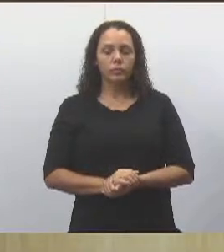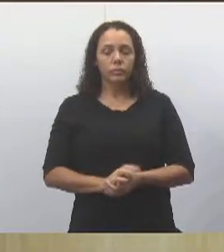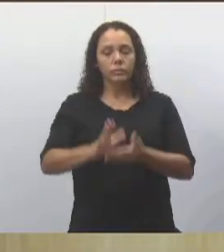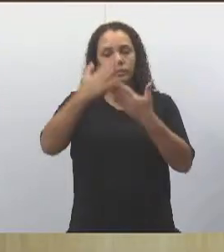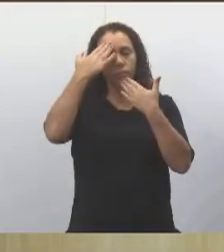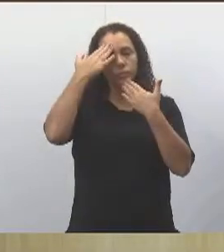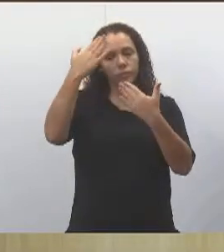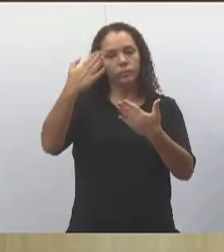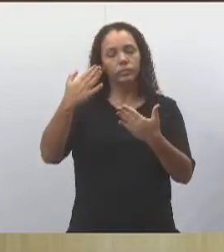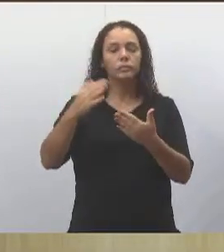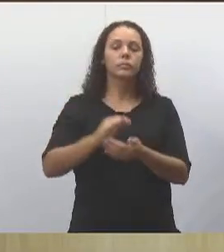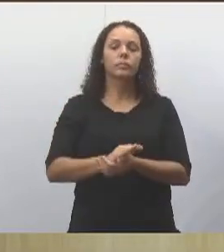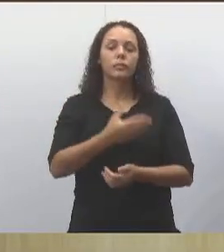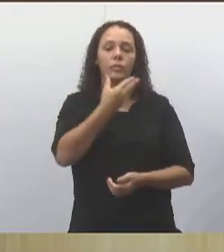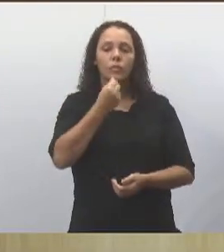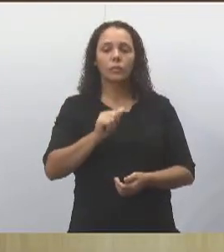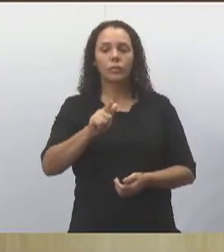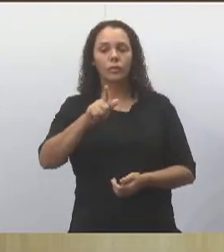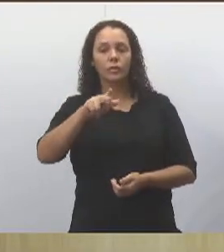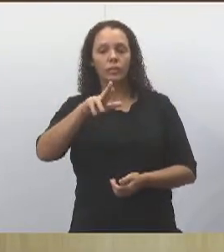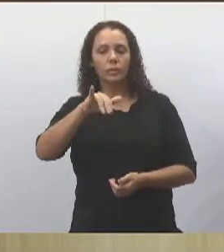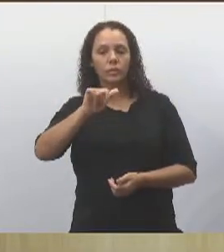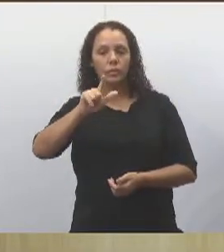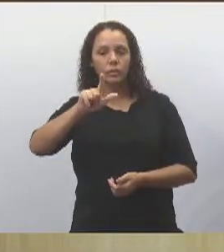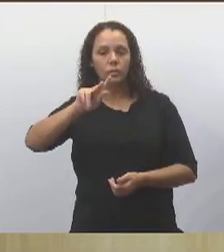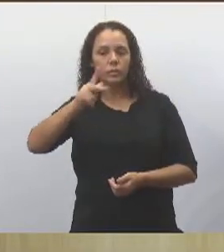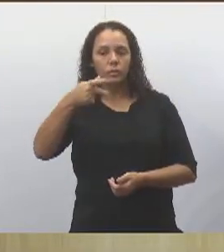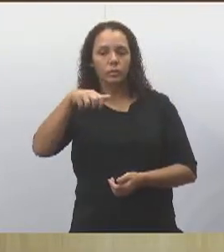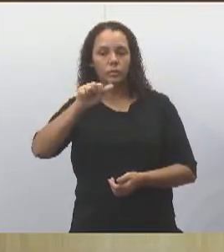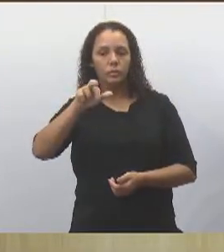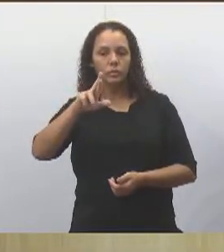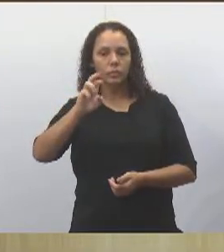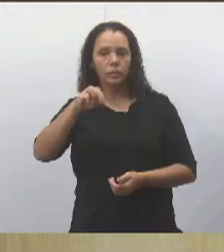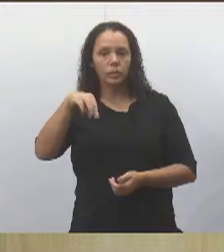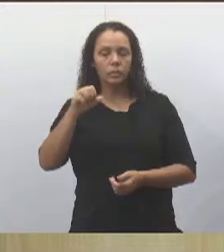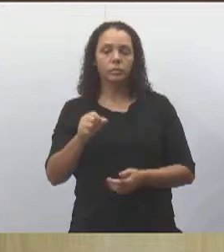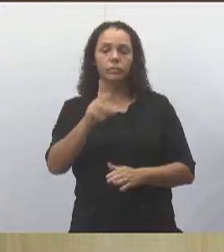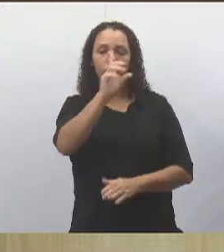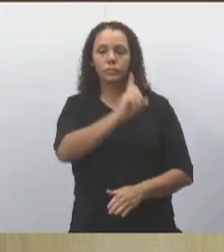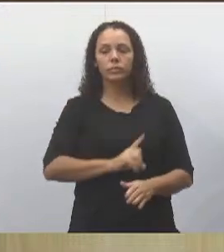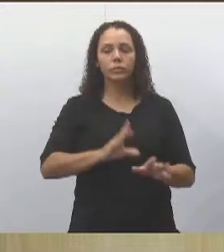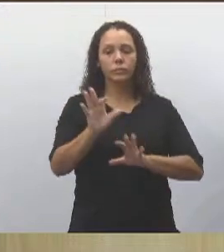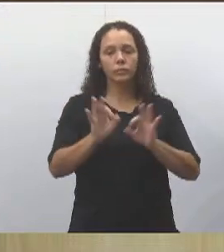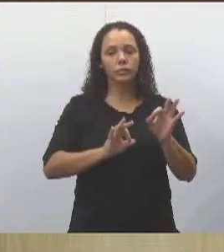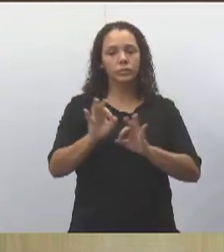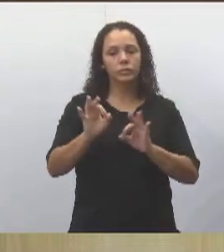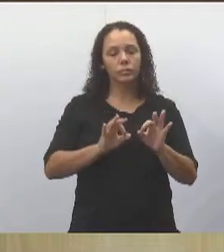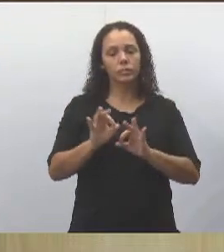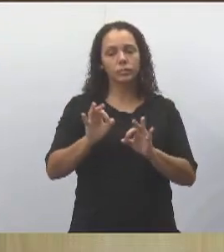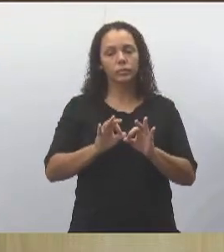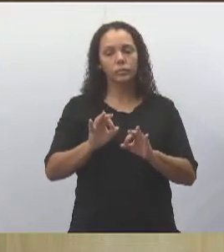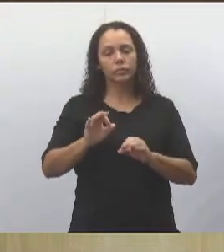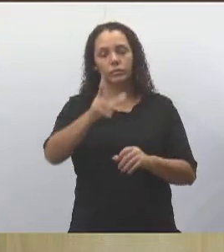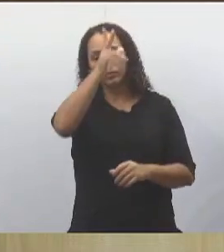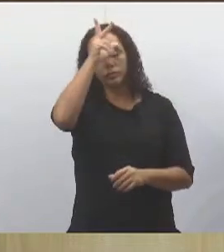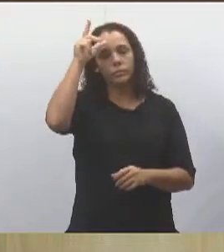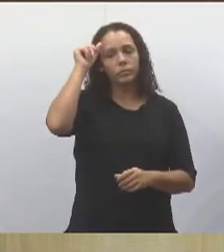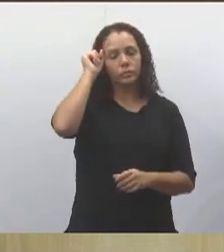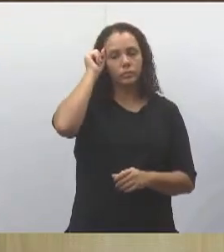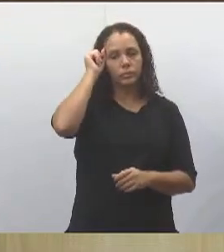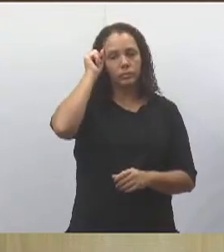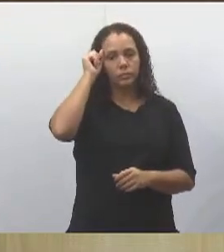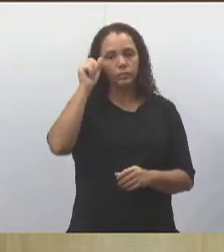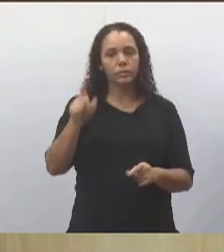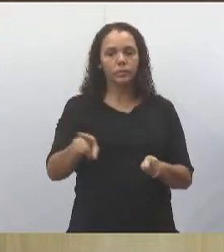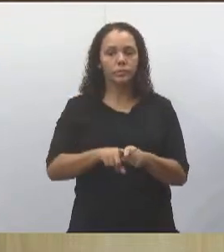Agradeço a presença do senhor Guilherme Seixas Mendonça, diretor do Plano de Planejamento Socioeconômico da Prefeitura Municipal de Jacareí,